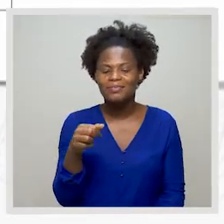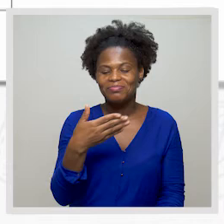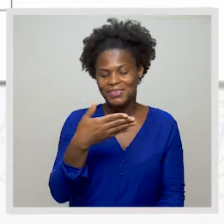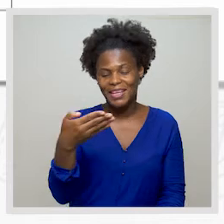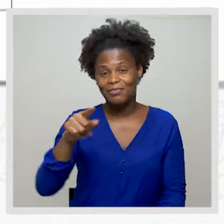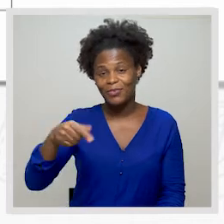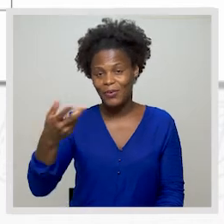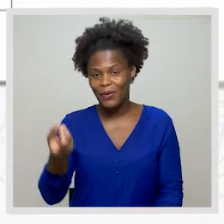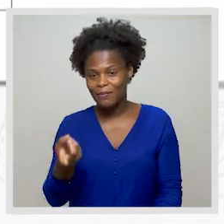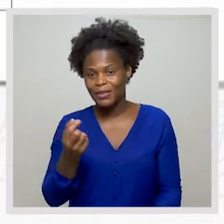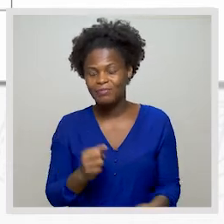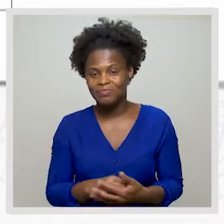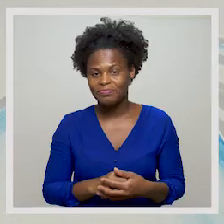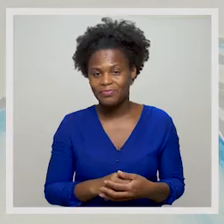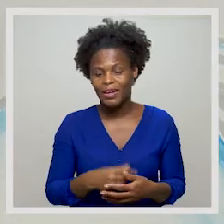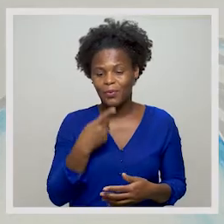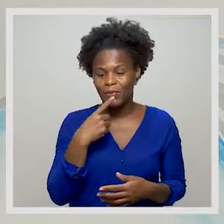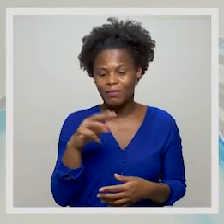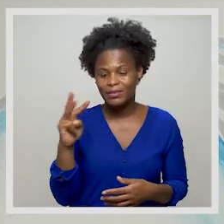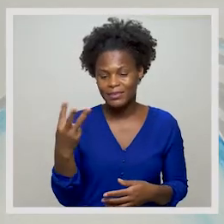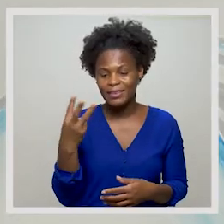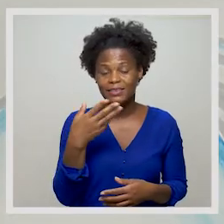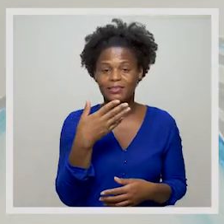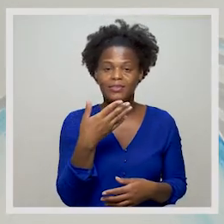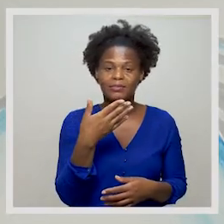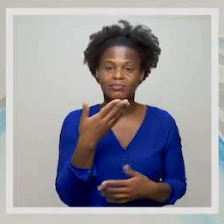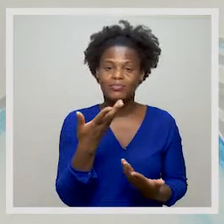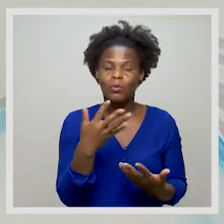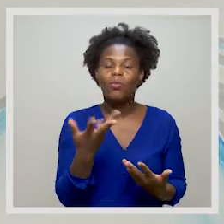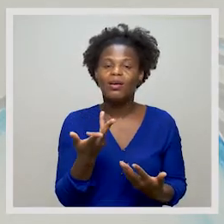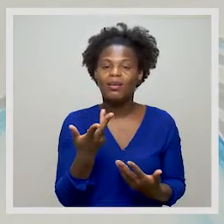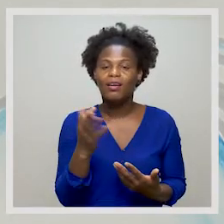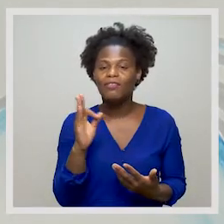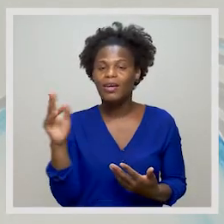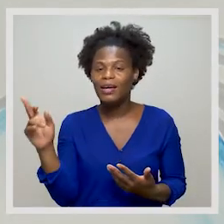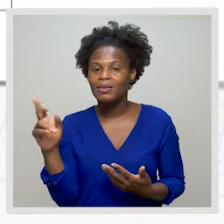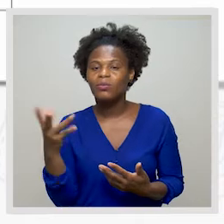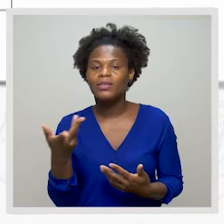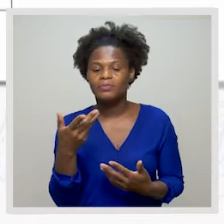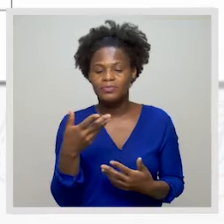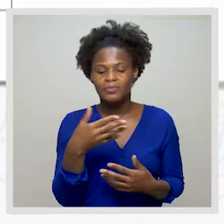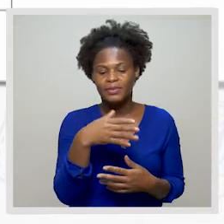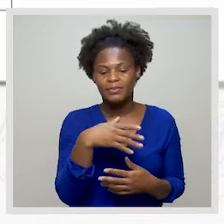isso, 17,9%. Da terceira classe, qual é a sua frequência relativa?